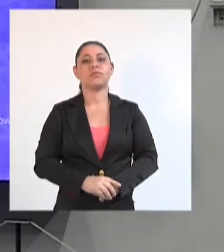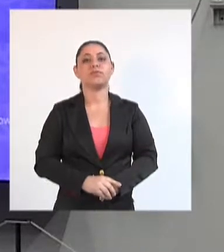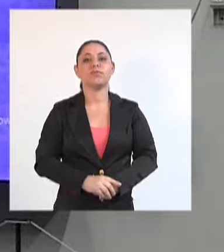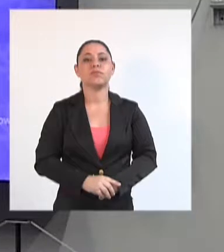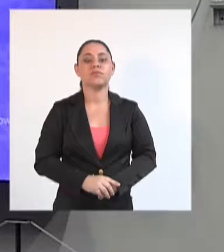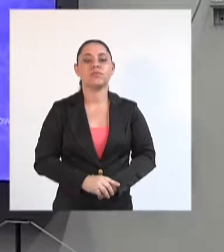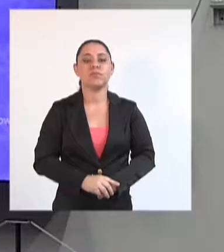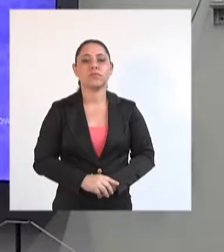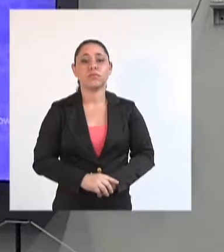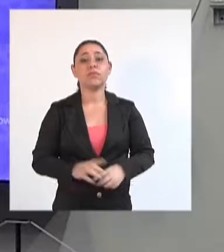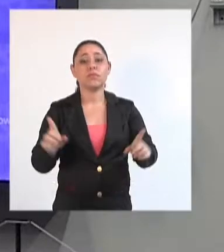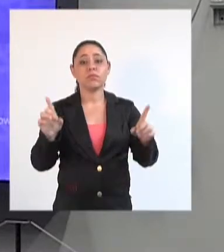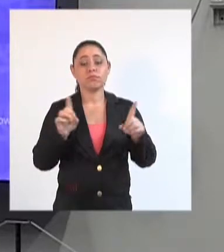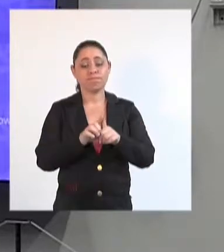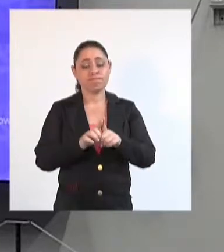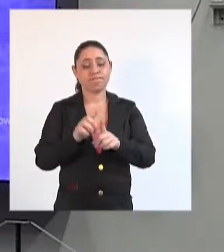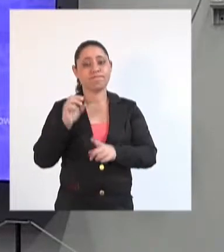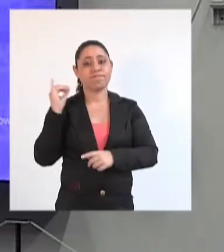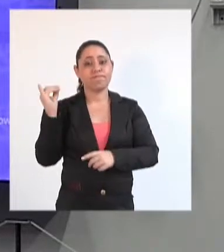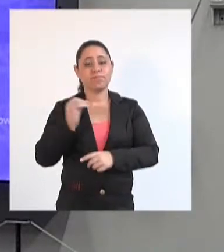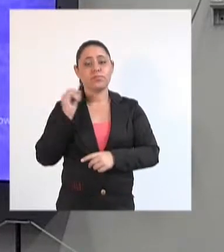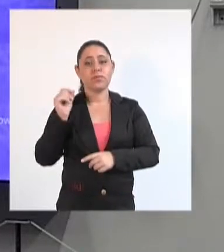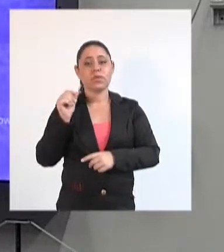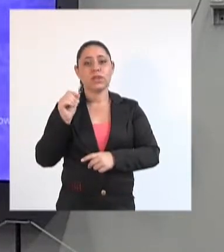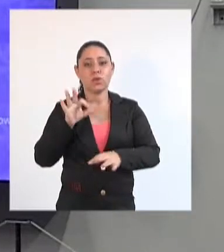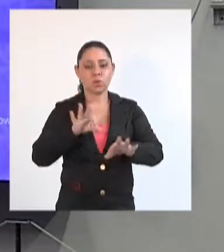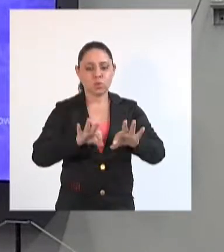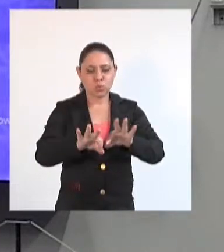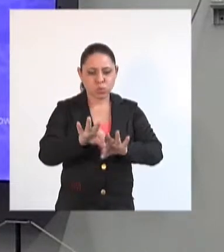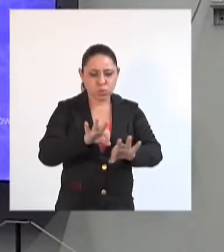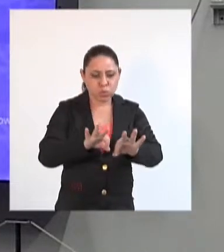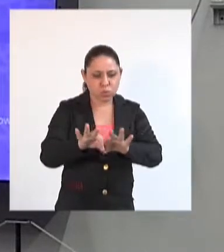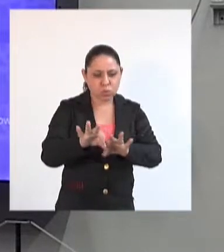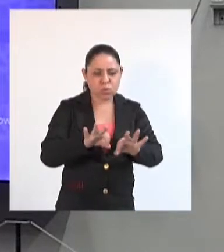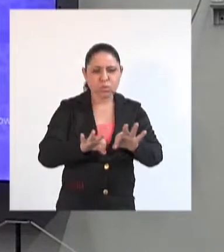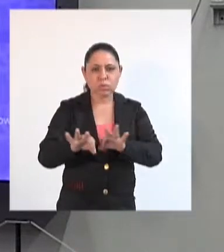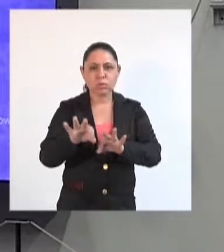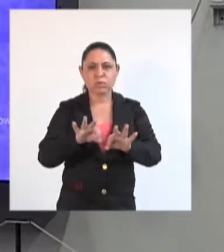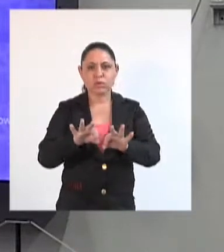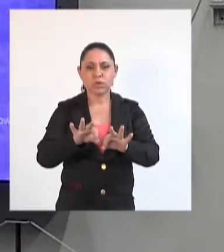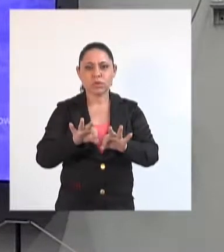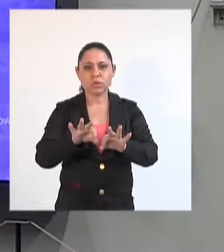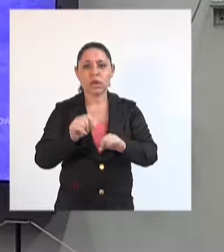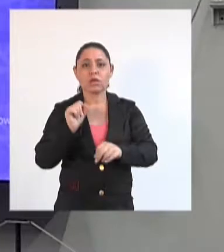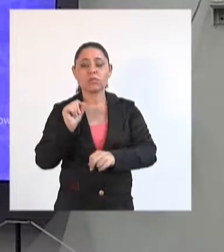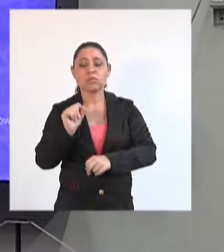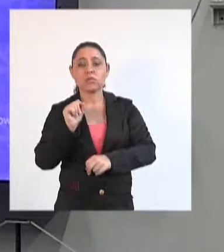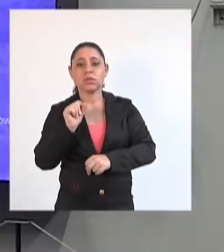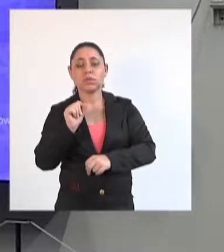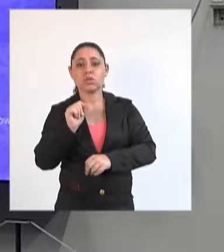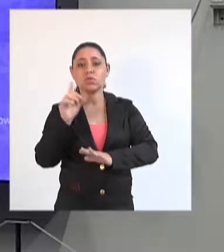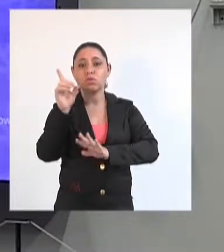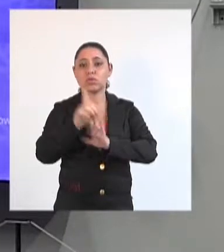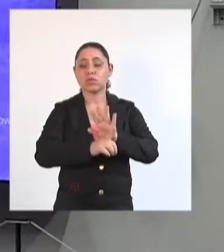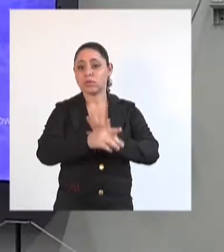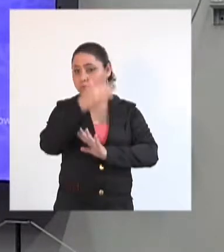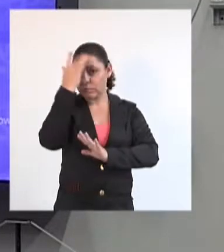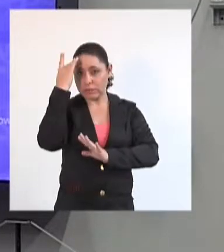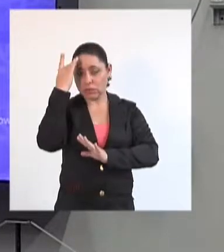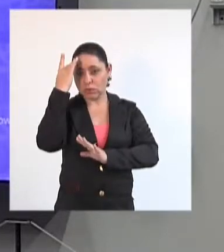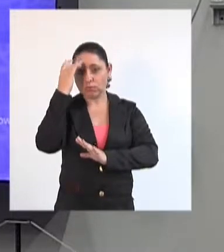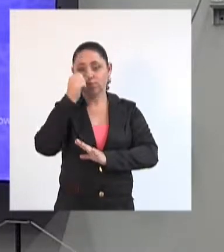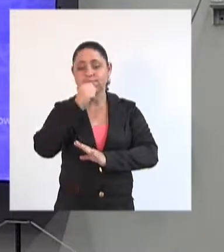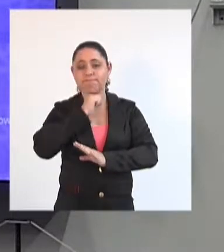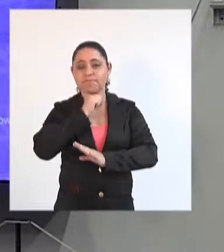Esse aqui também é importante, que é o mapeamento da Rede Nacional de Proteção dos Direitos da Pessoa Idosa. Com certeza, o Eduardo